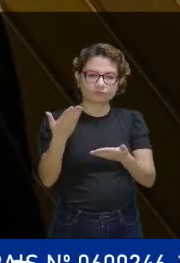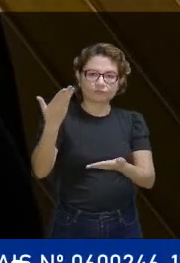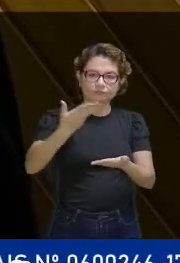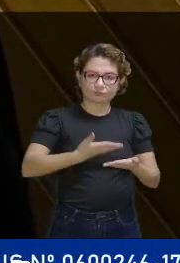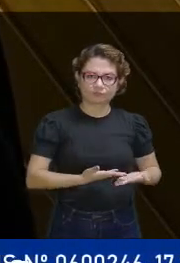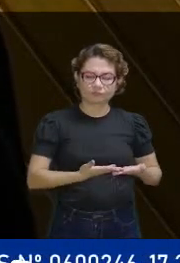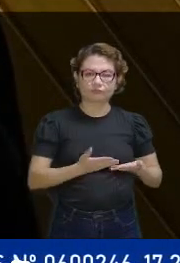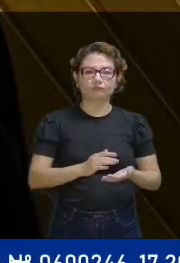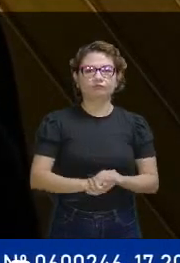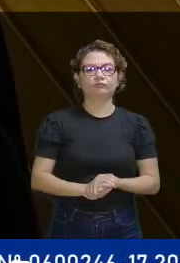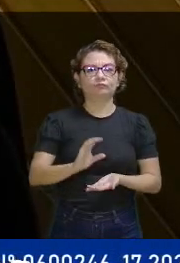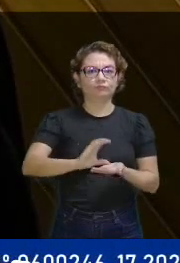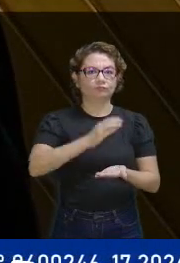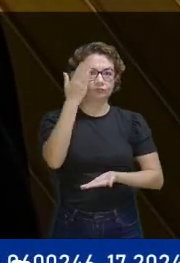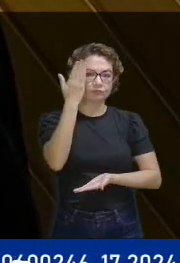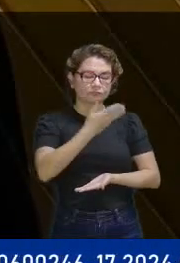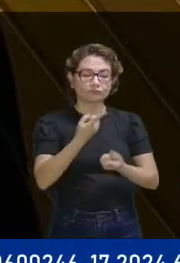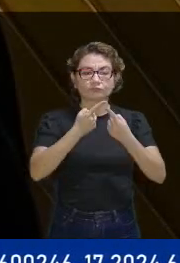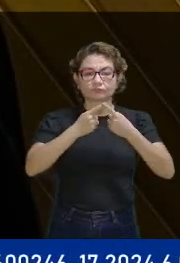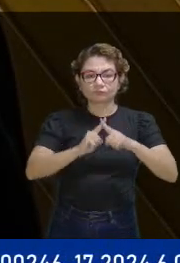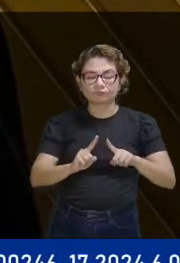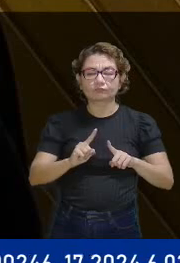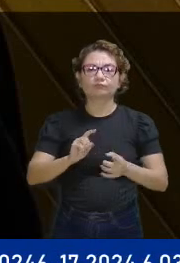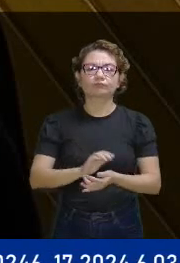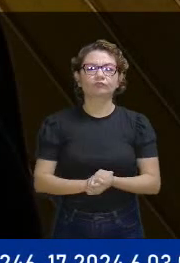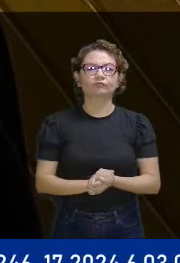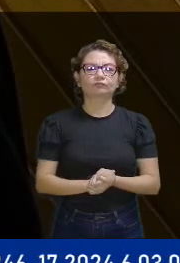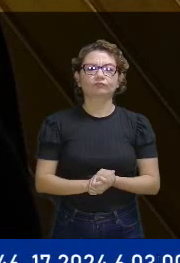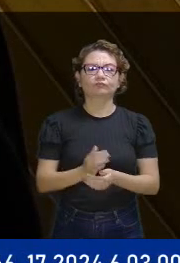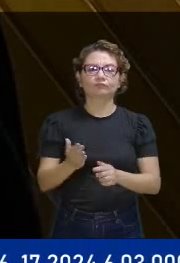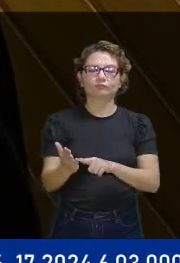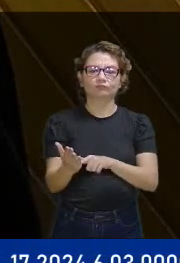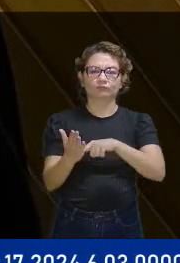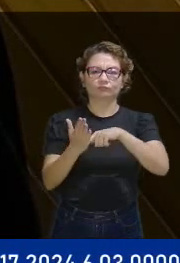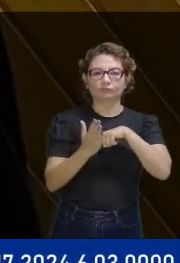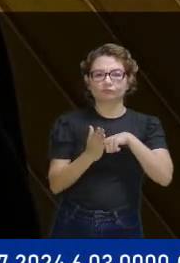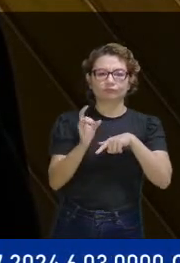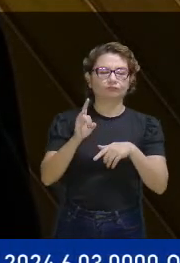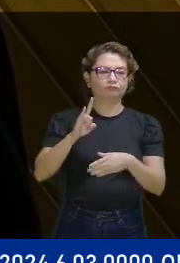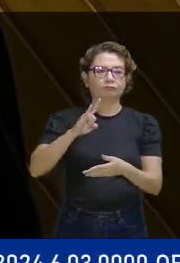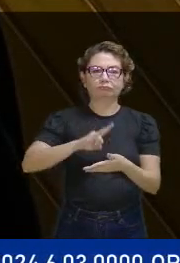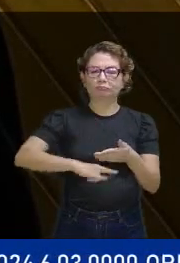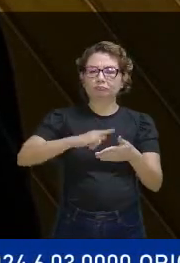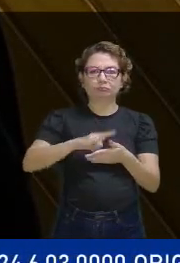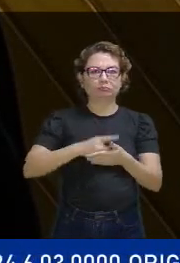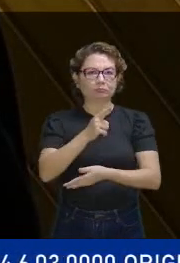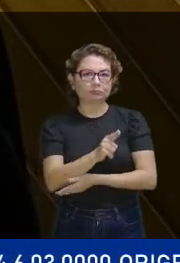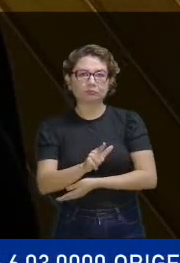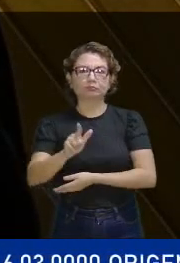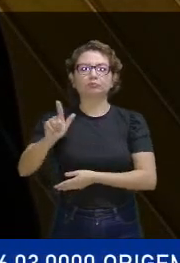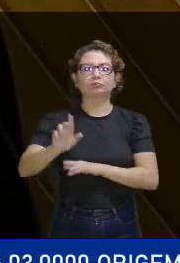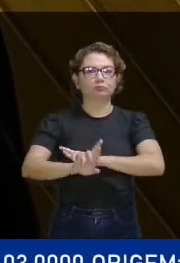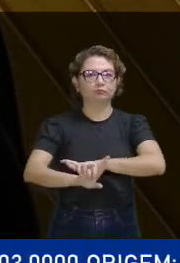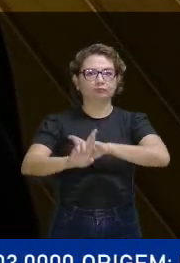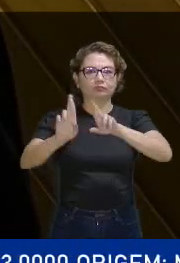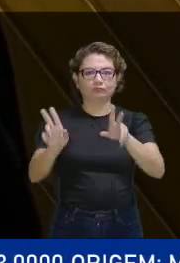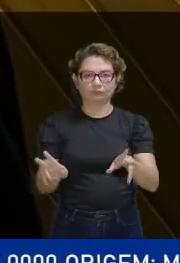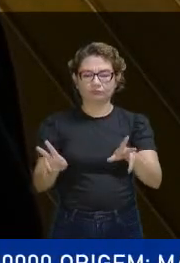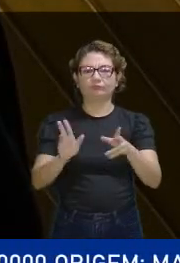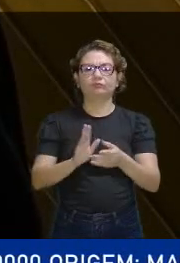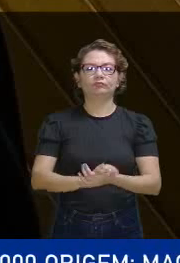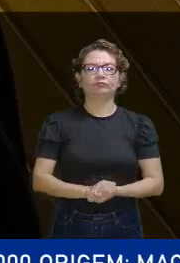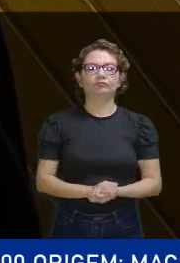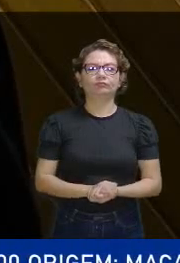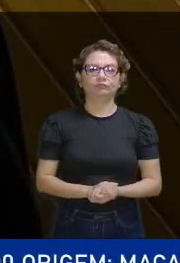campanha. Contudo, limitou-se a protocolar instrumento de mandato, o que motivou a determinação de prosseguimento